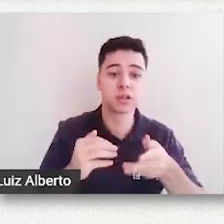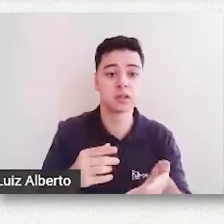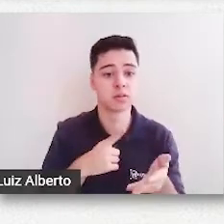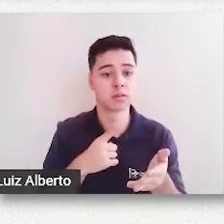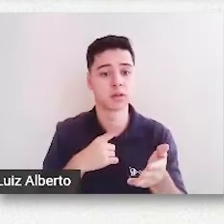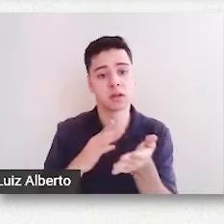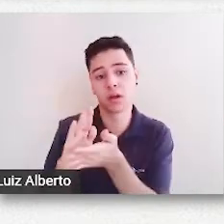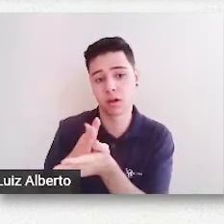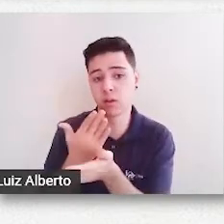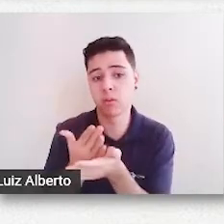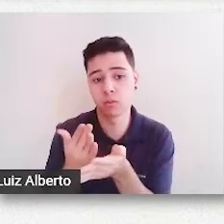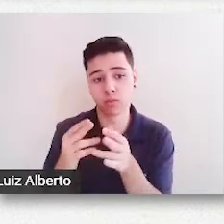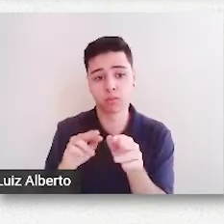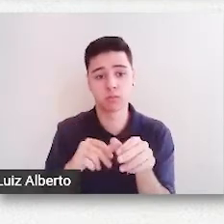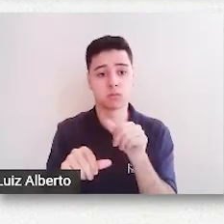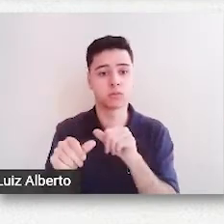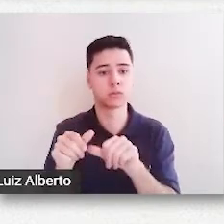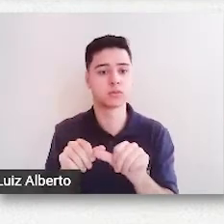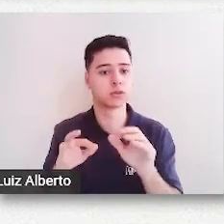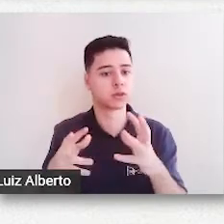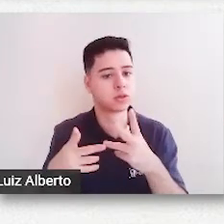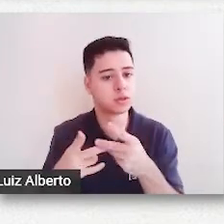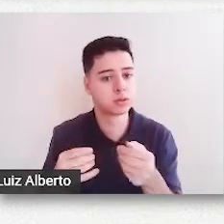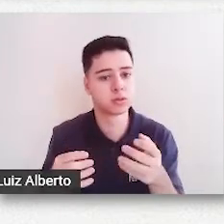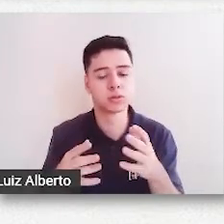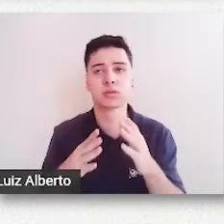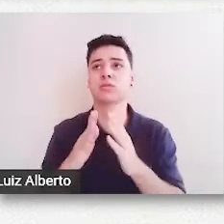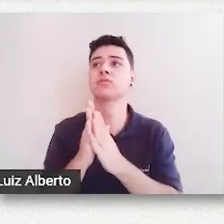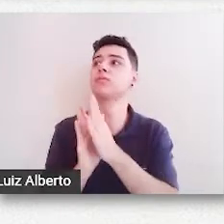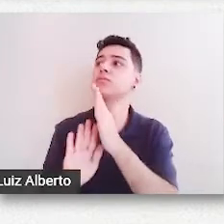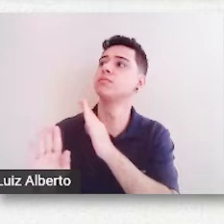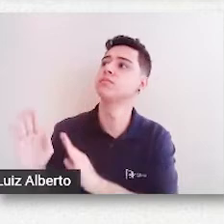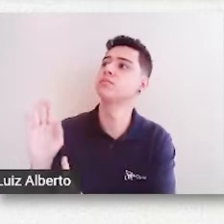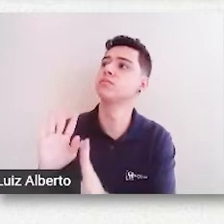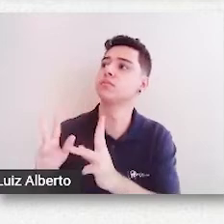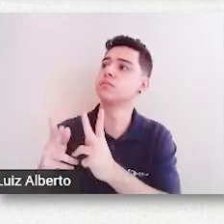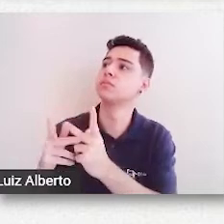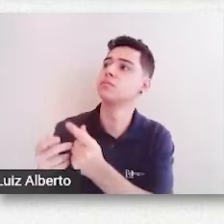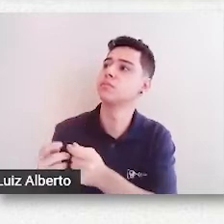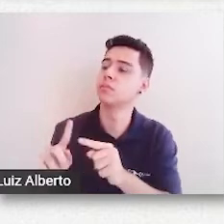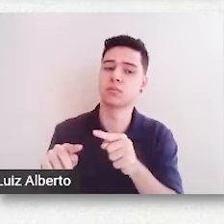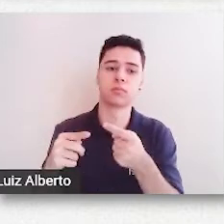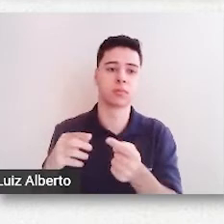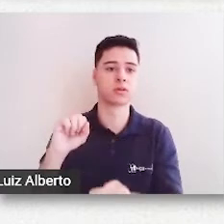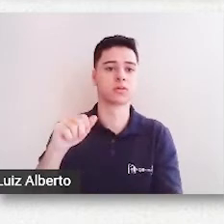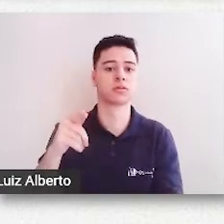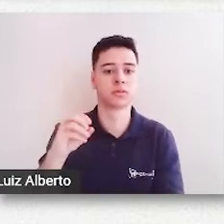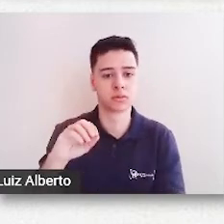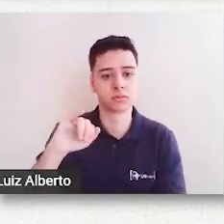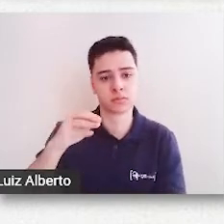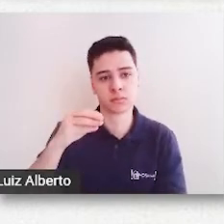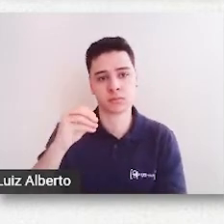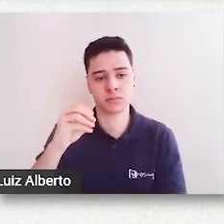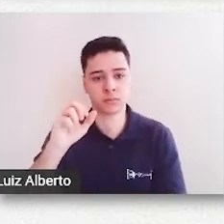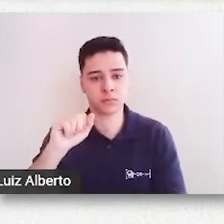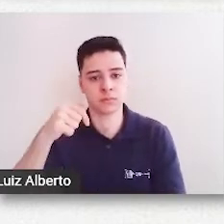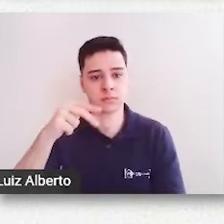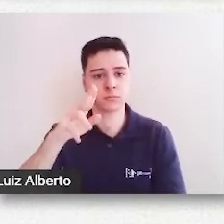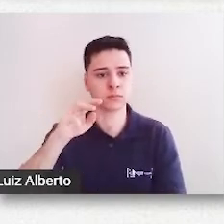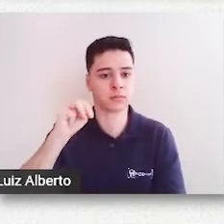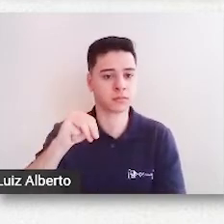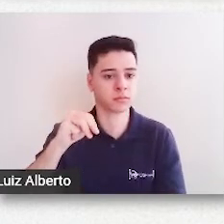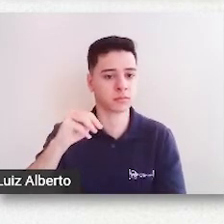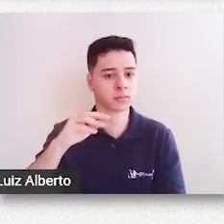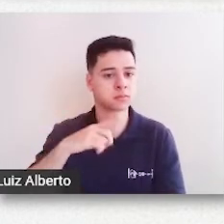variações, né, ritualísticas de culto, mas São Joaquim e Santana, nas igrejas orientais, é